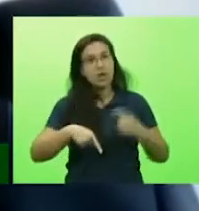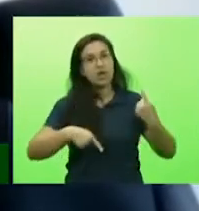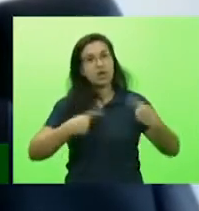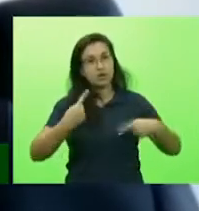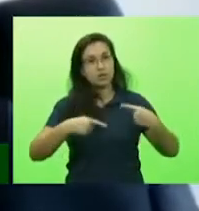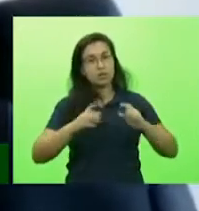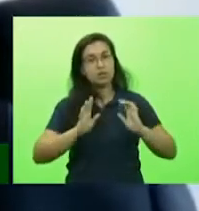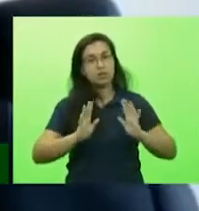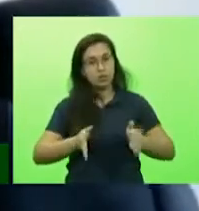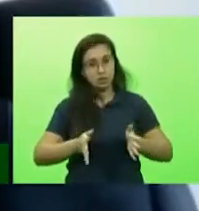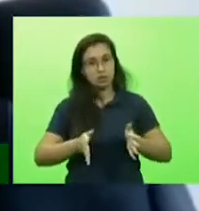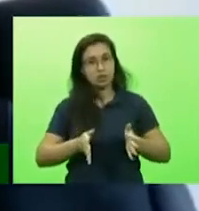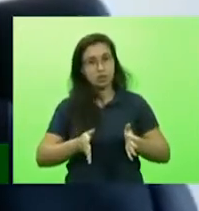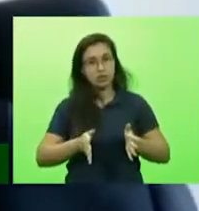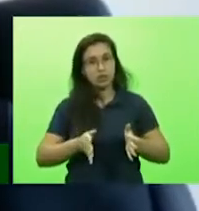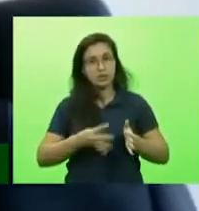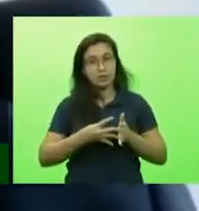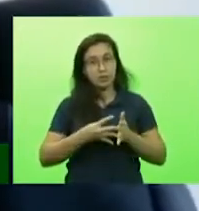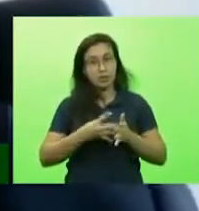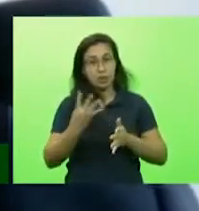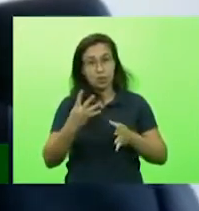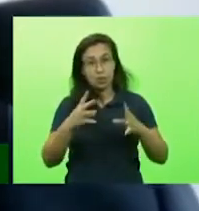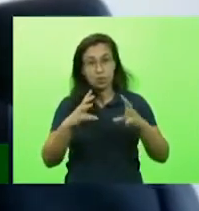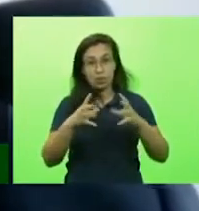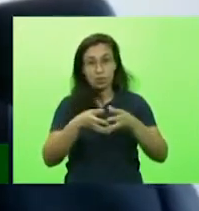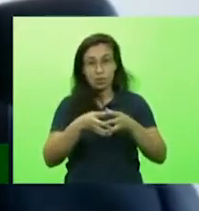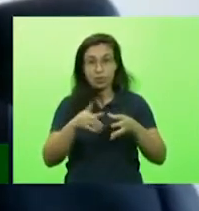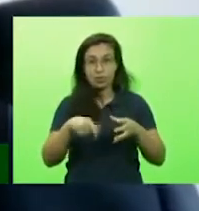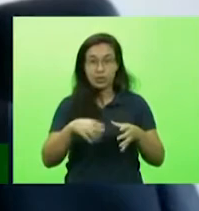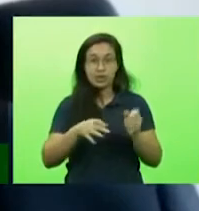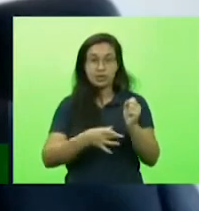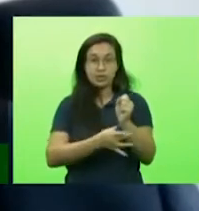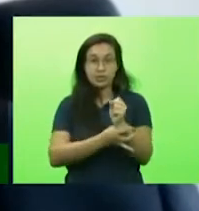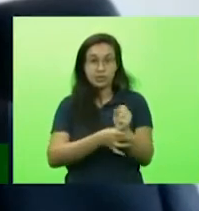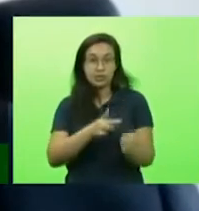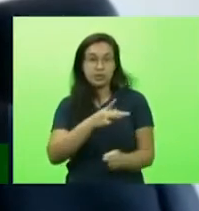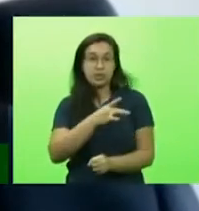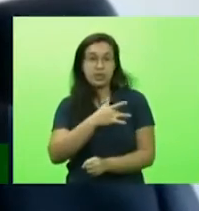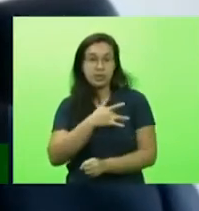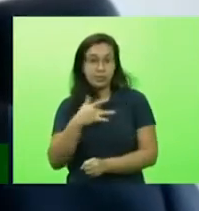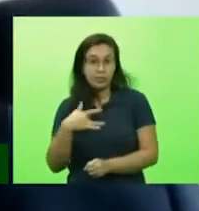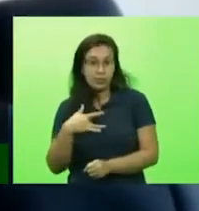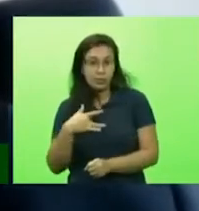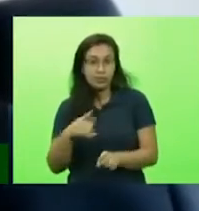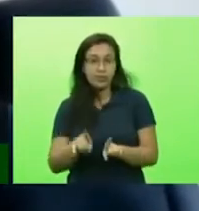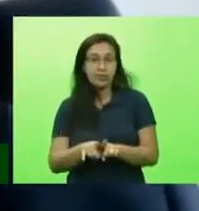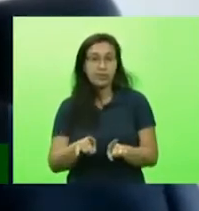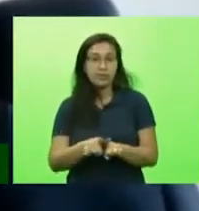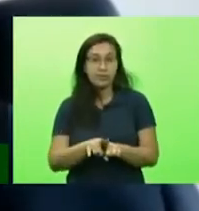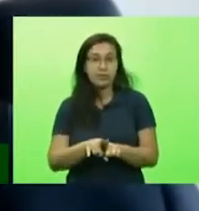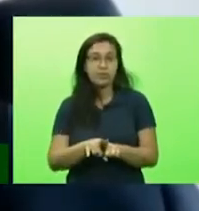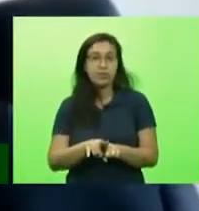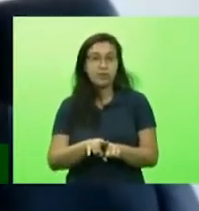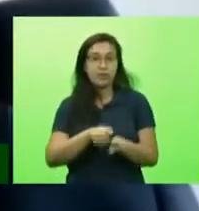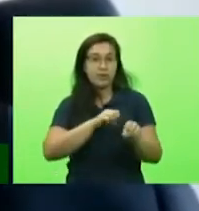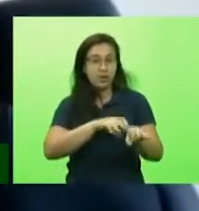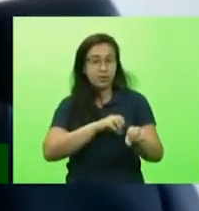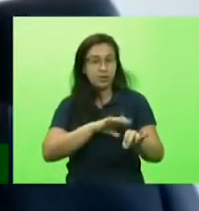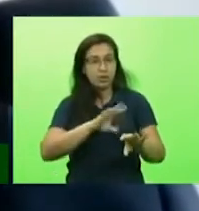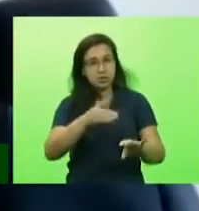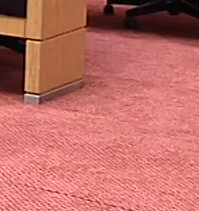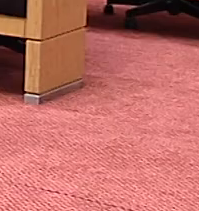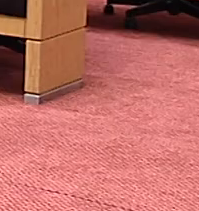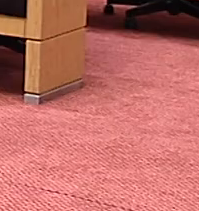onde na fase 4 estão os profissionais de segurança pública, da educação e outros, né, nesse mesmo